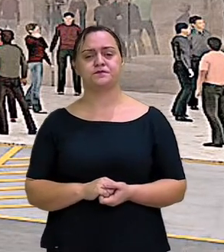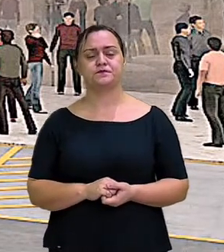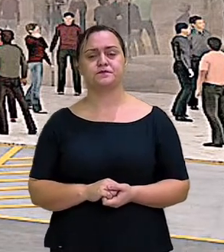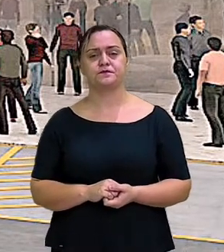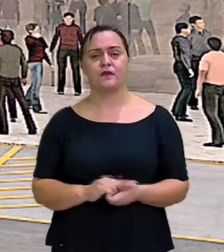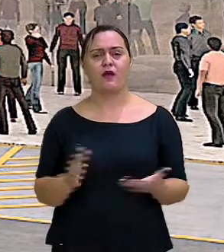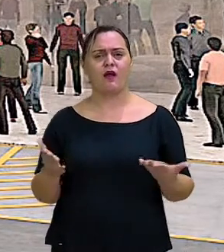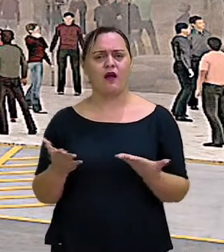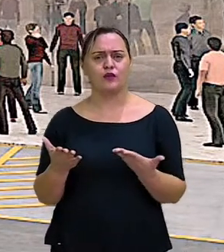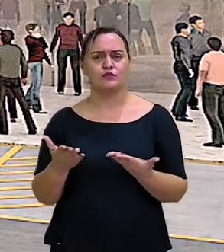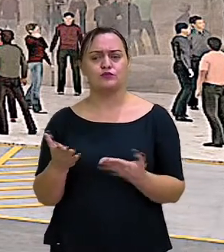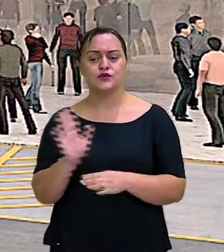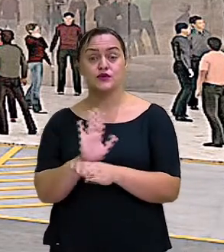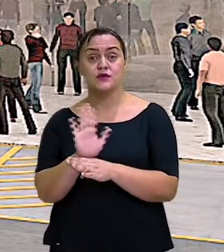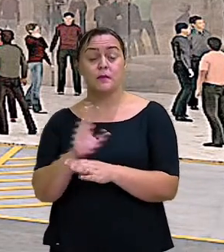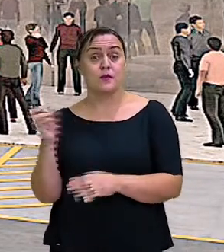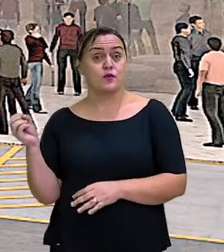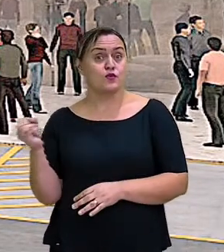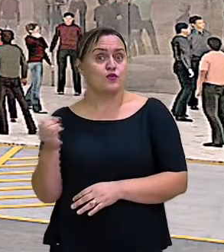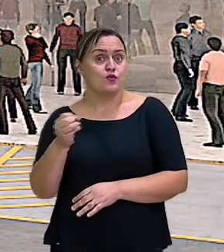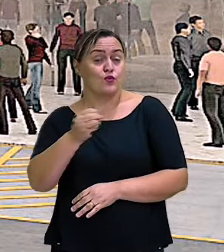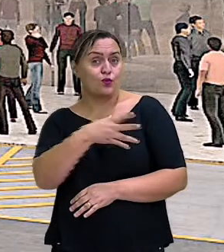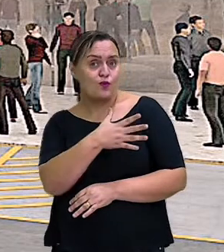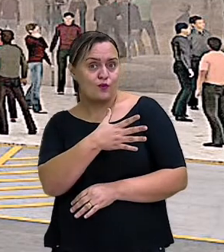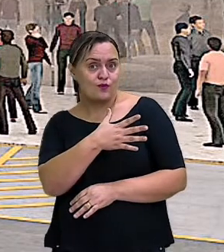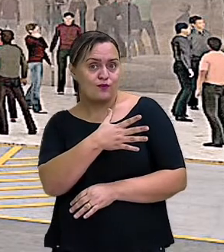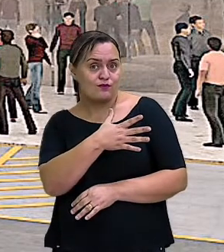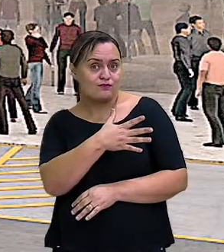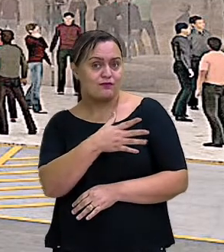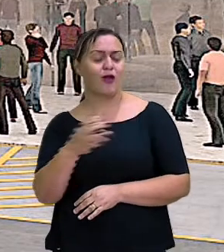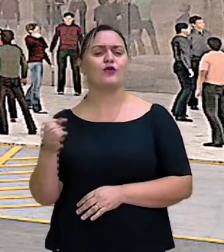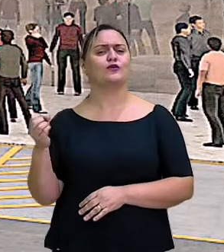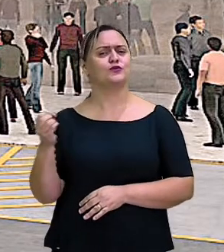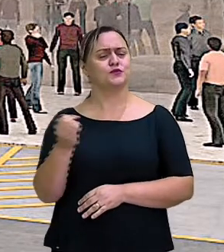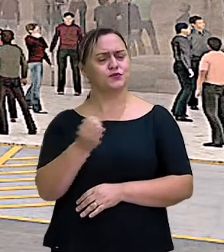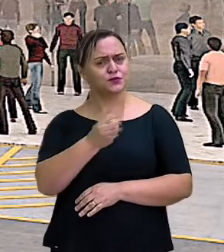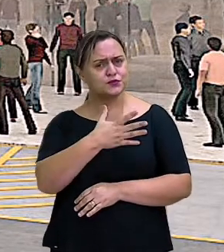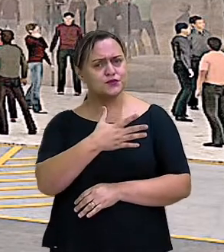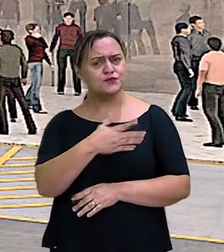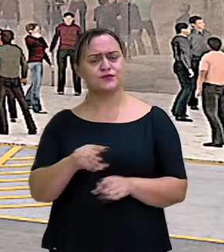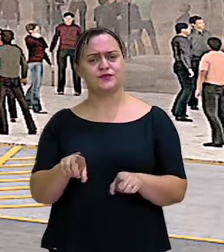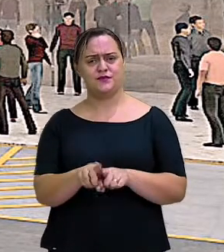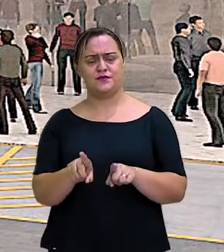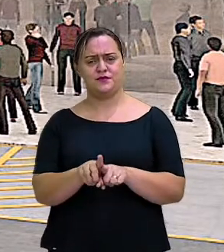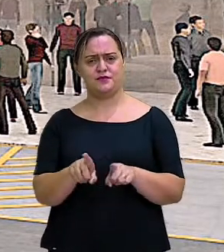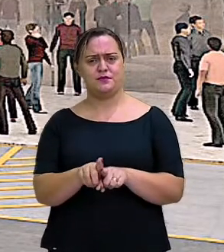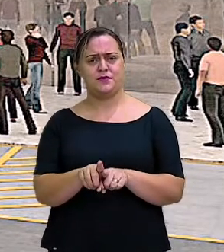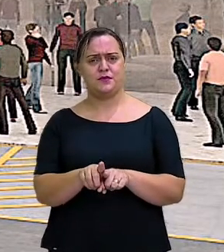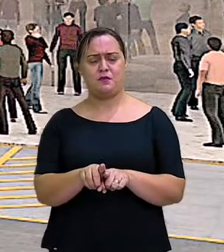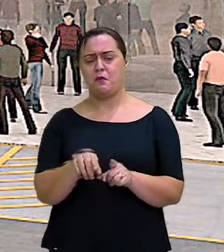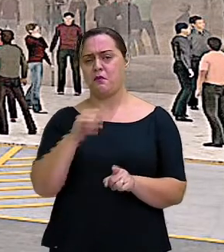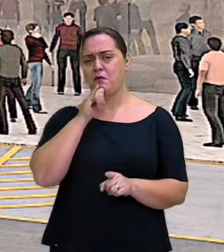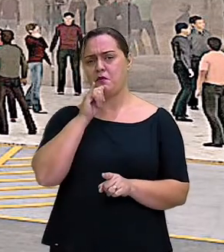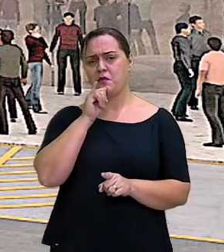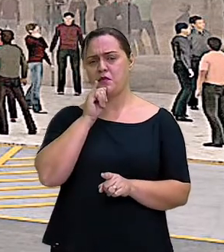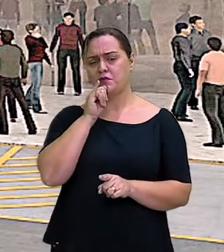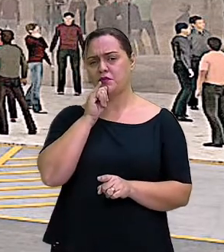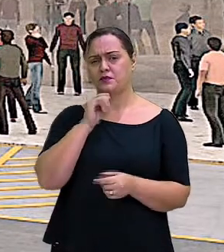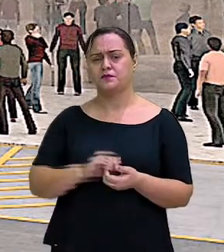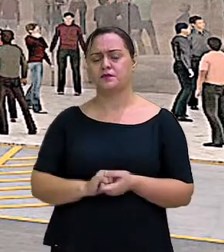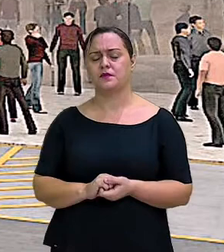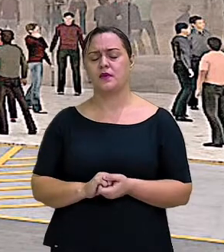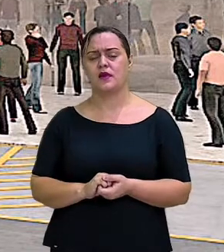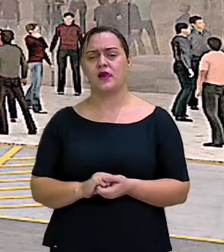na América Latina. Porquanto permite que as atividades oferecidas pelo cinema de rua não